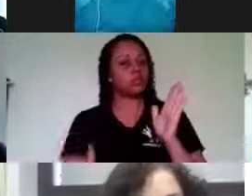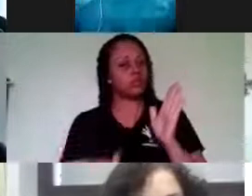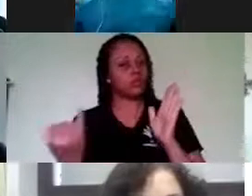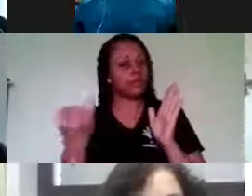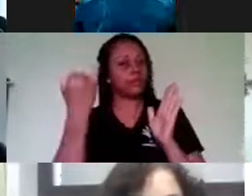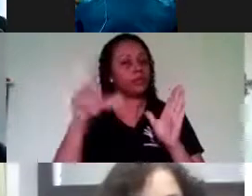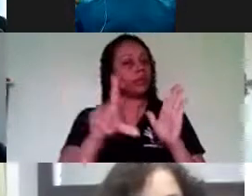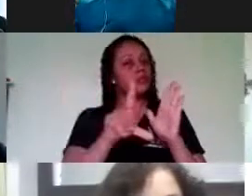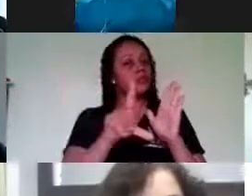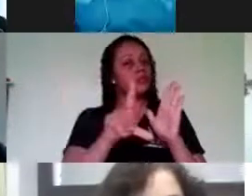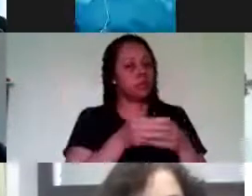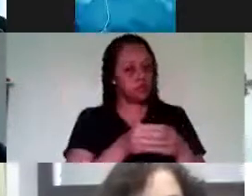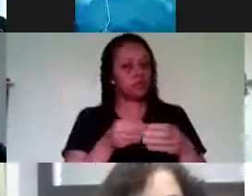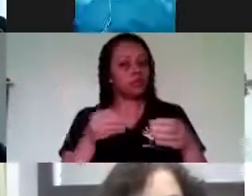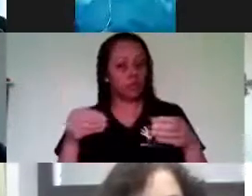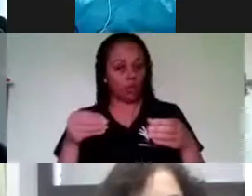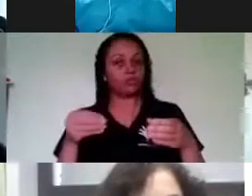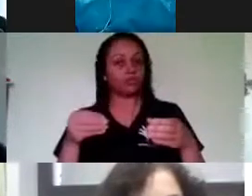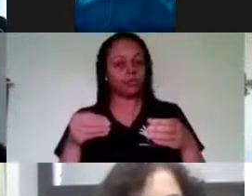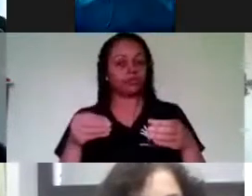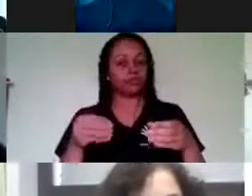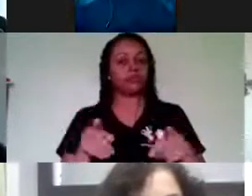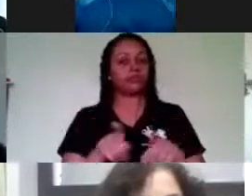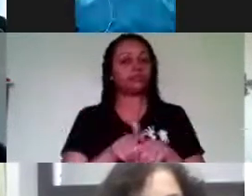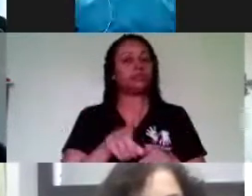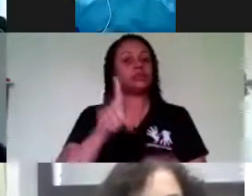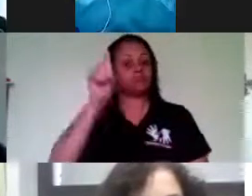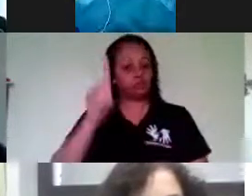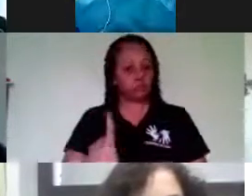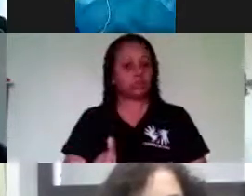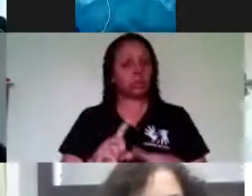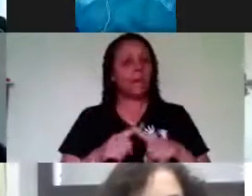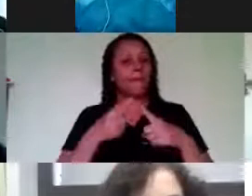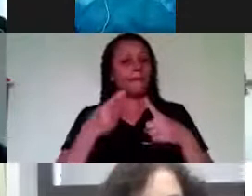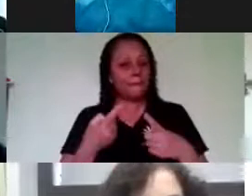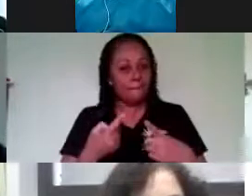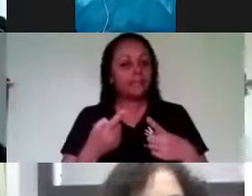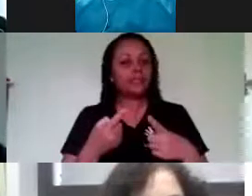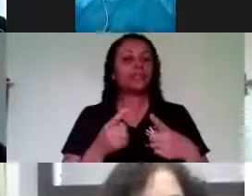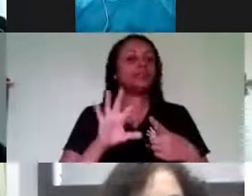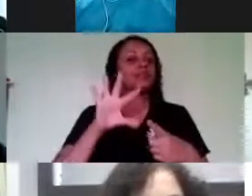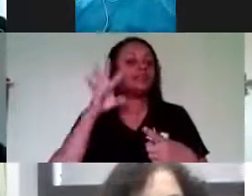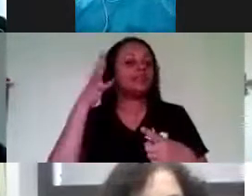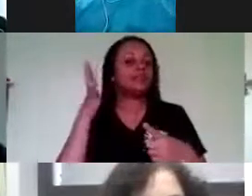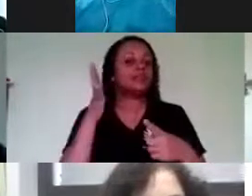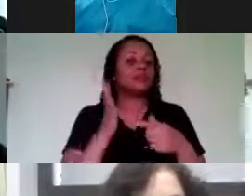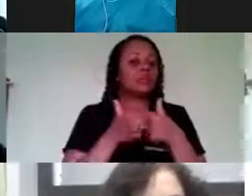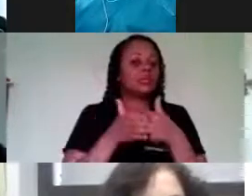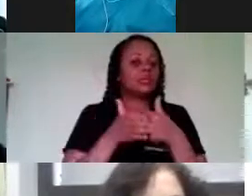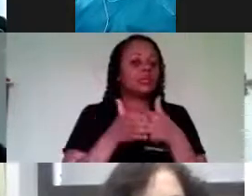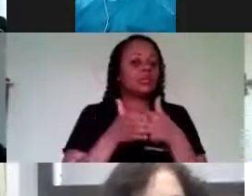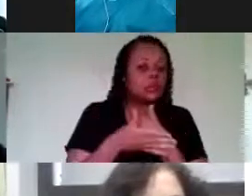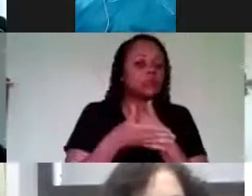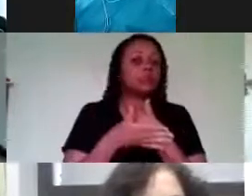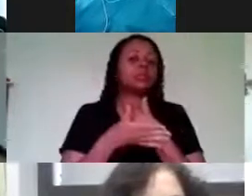como garantidora de direitos. Mas, na surdina, de maneira sutil, apresentam propostas